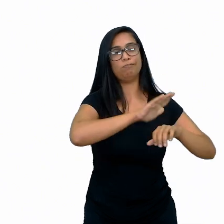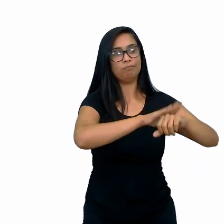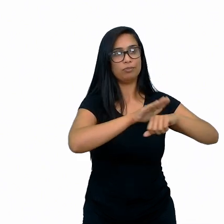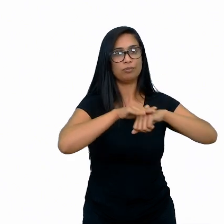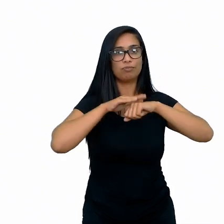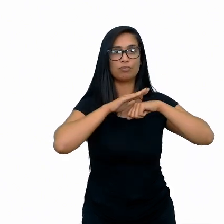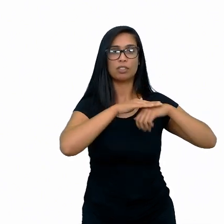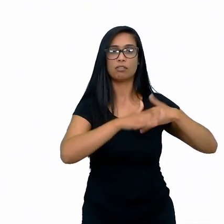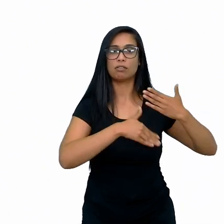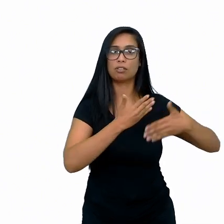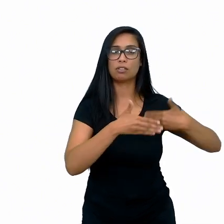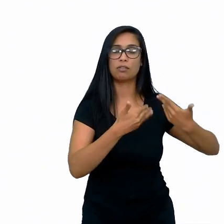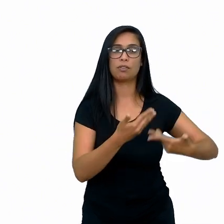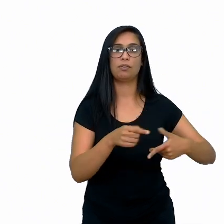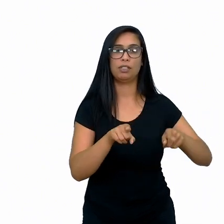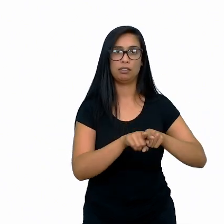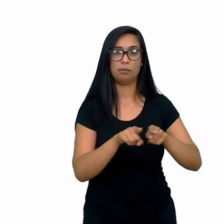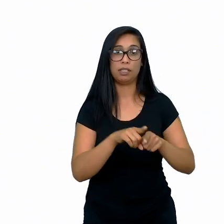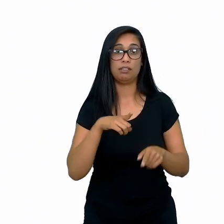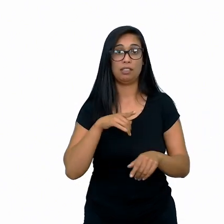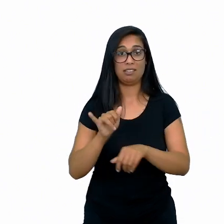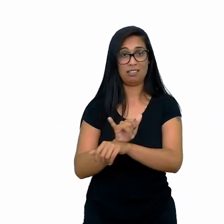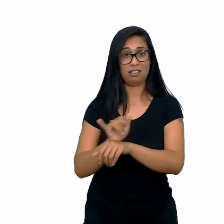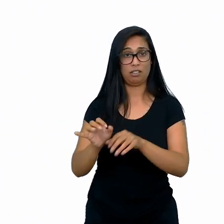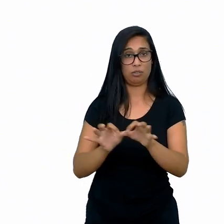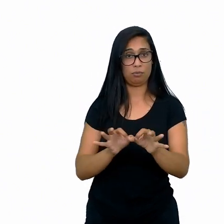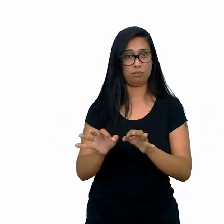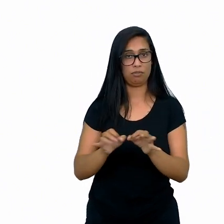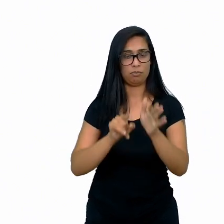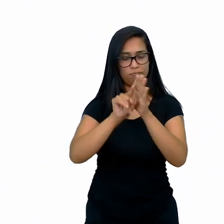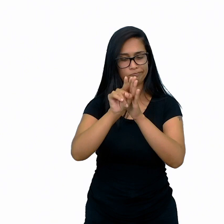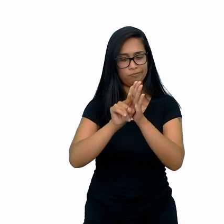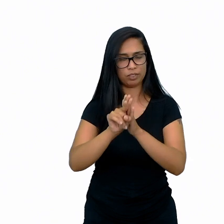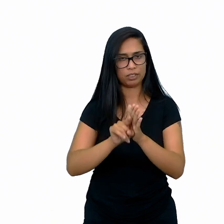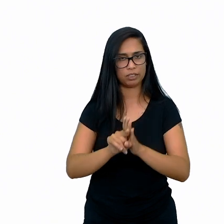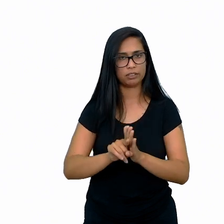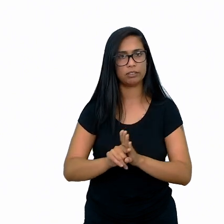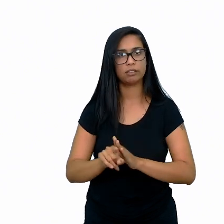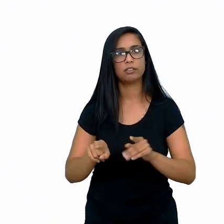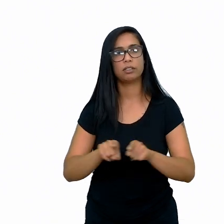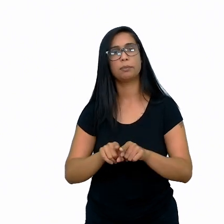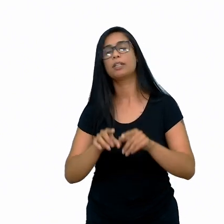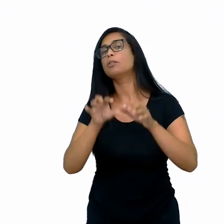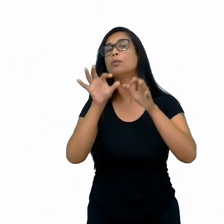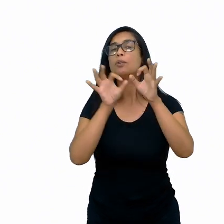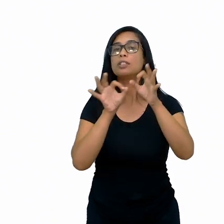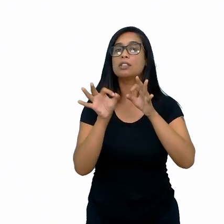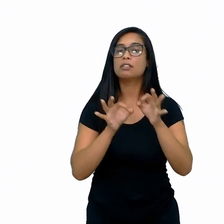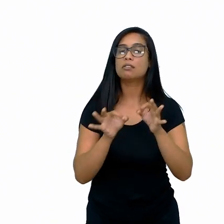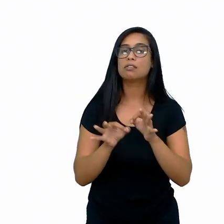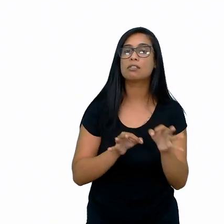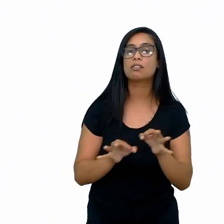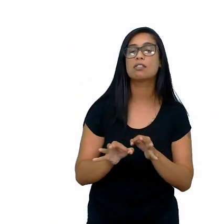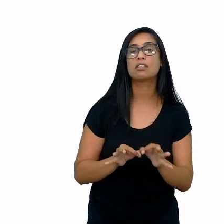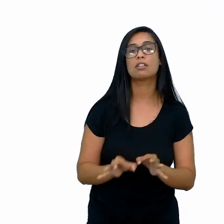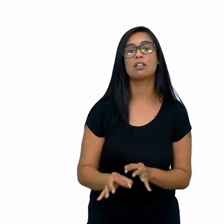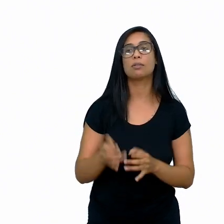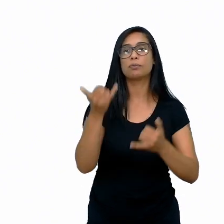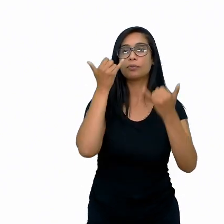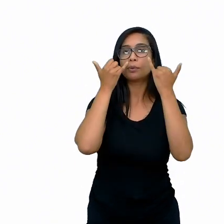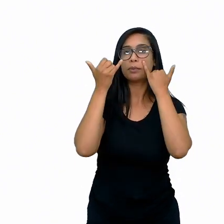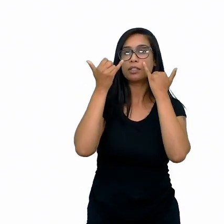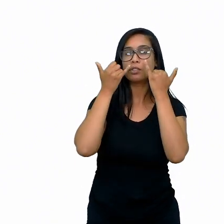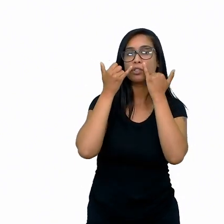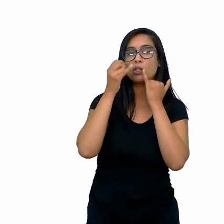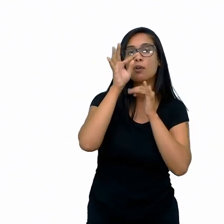planejamento, nesse caso, será as pesquisas, a organização das informações em ficha